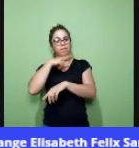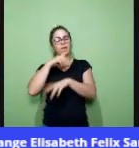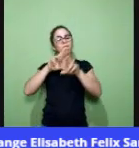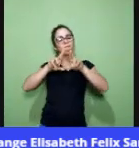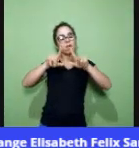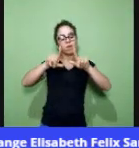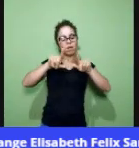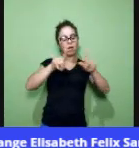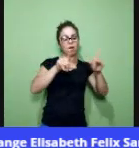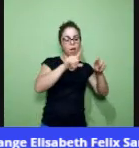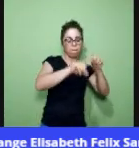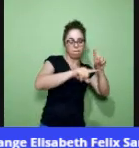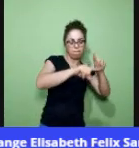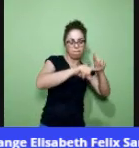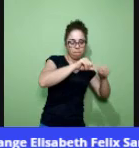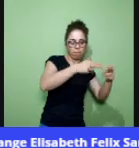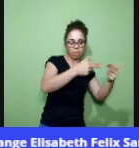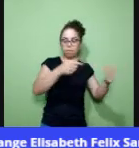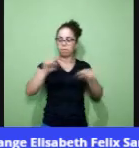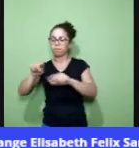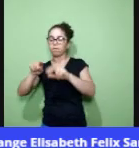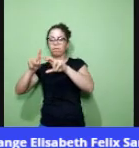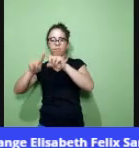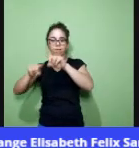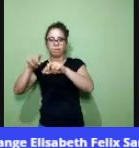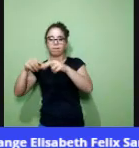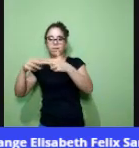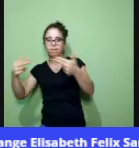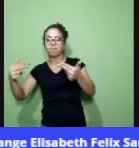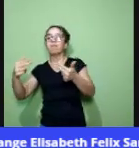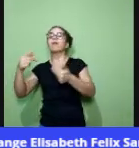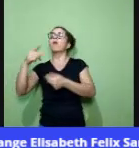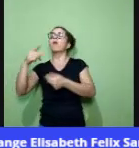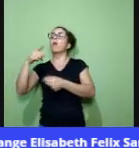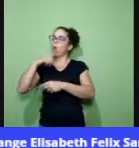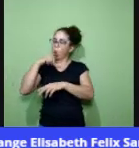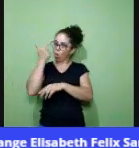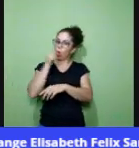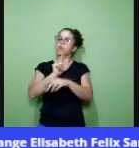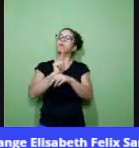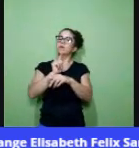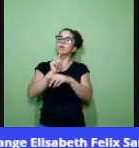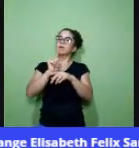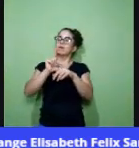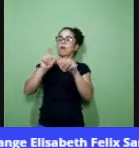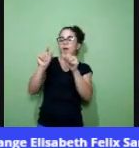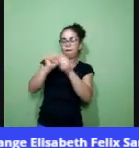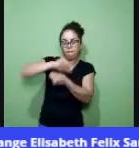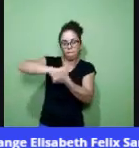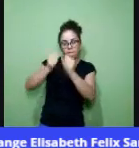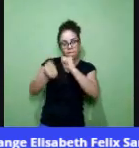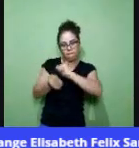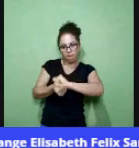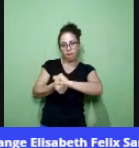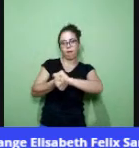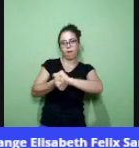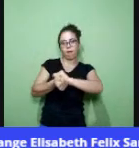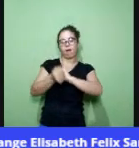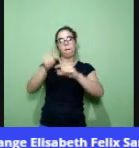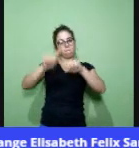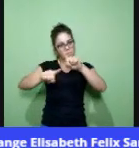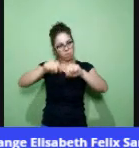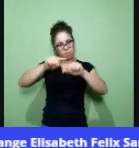mais barata, pallet. Então, a gente também tem diferença entre esses materiais. Por mais que ele é comprado, a gente também